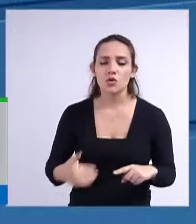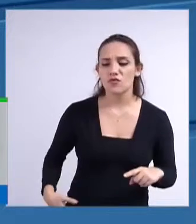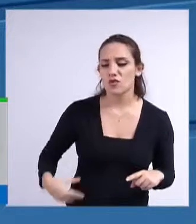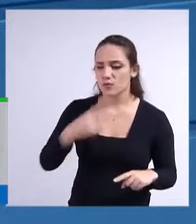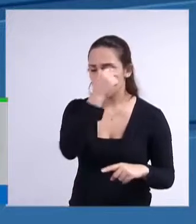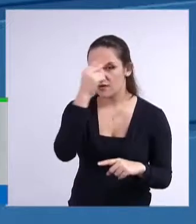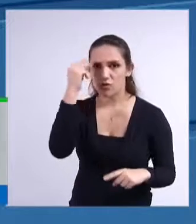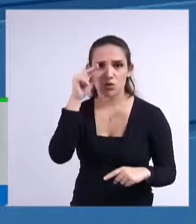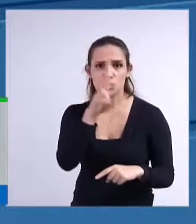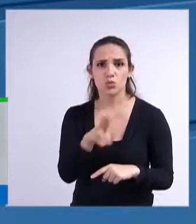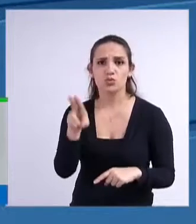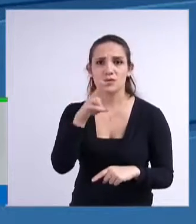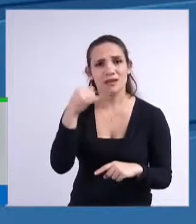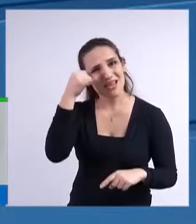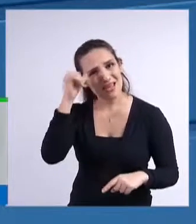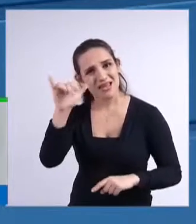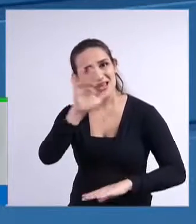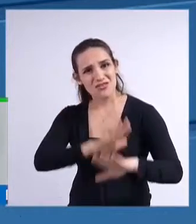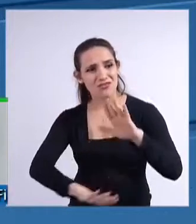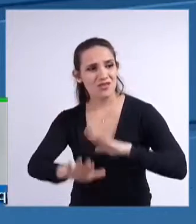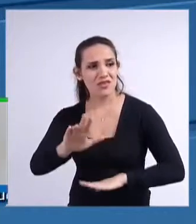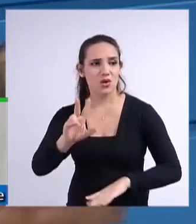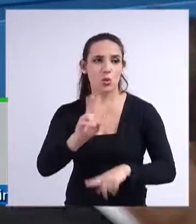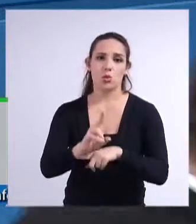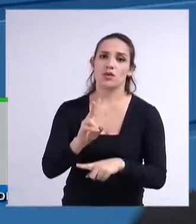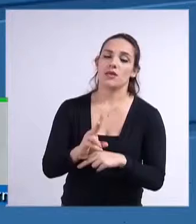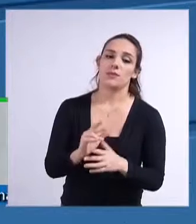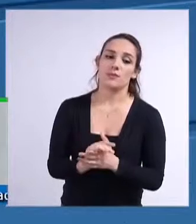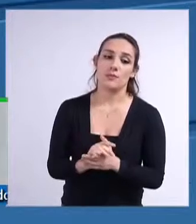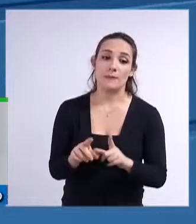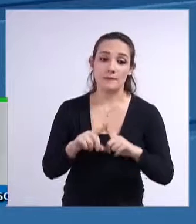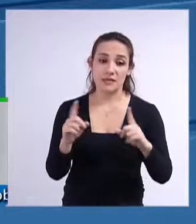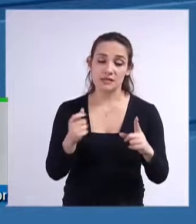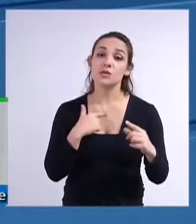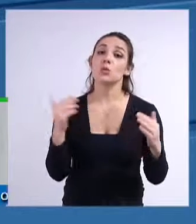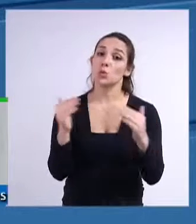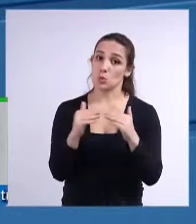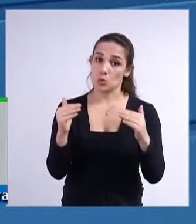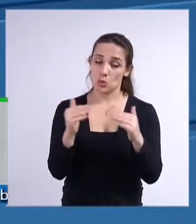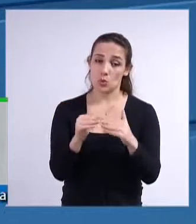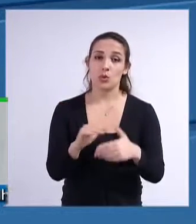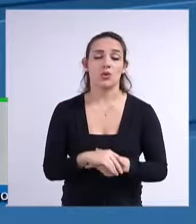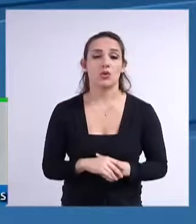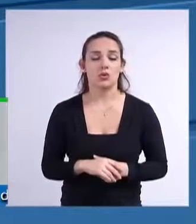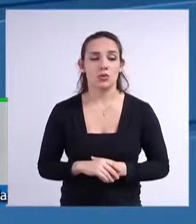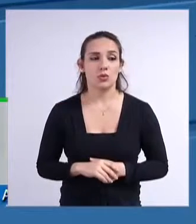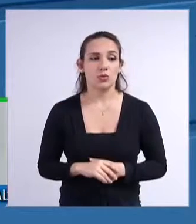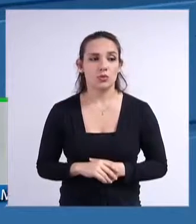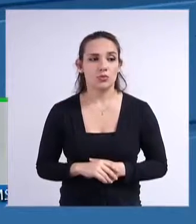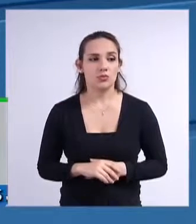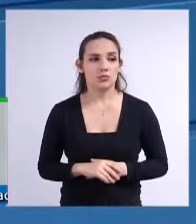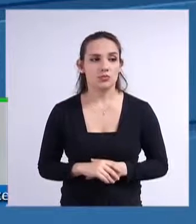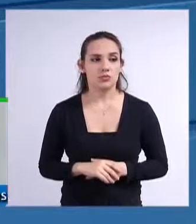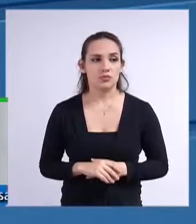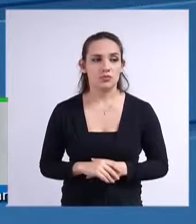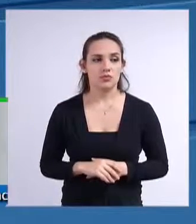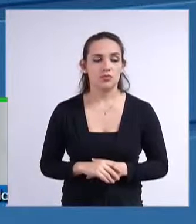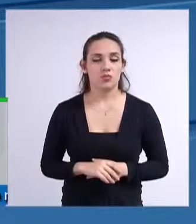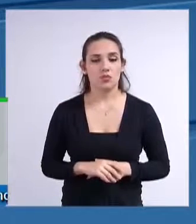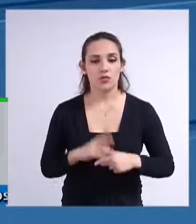prevenção a essa questão. Mas eu corroboro aqui a participação